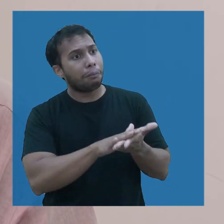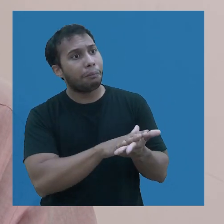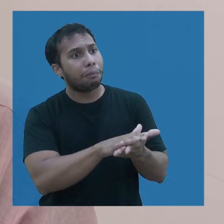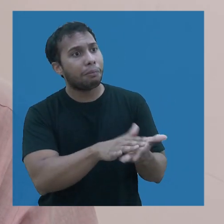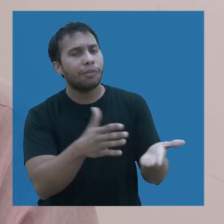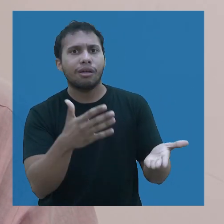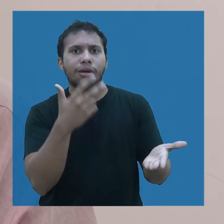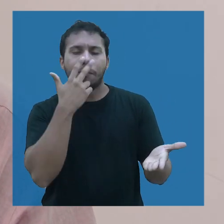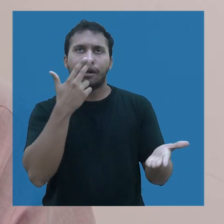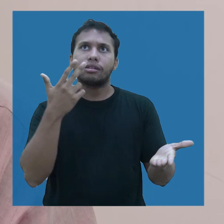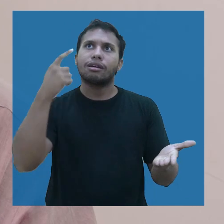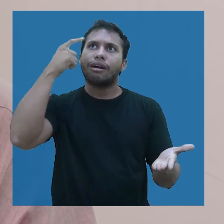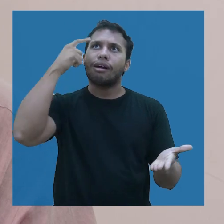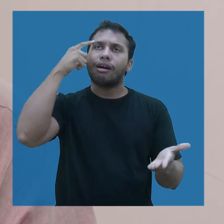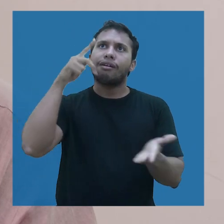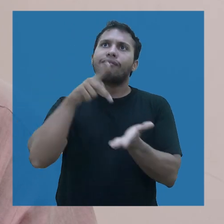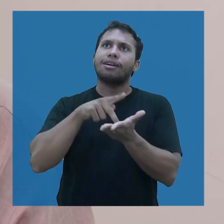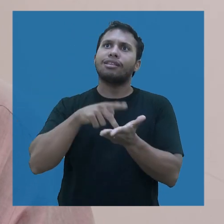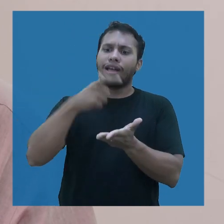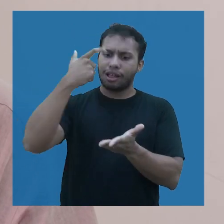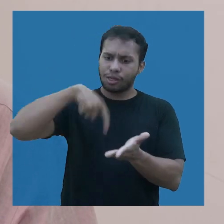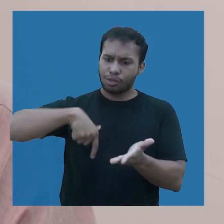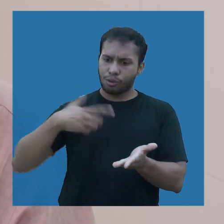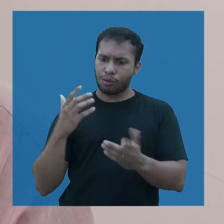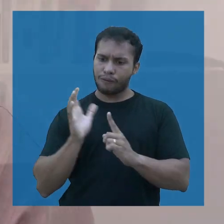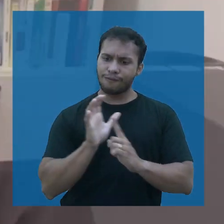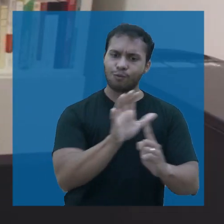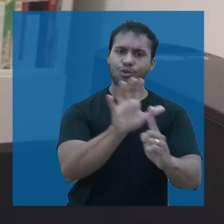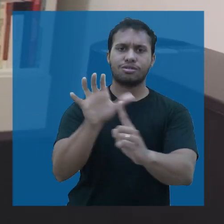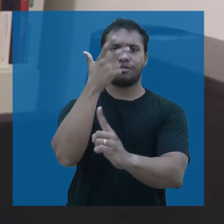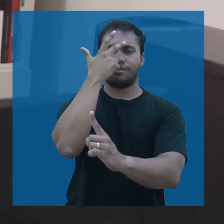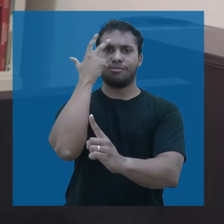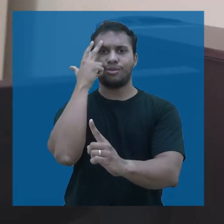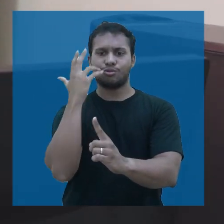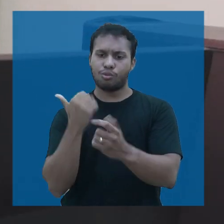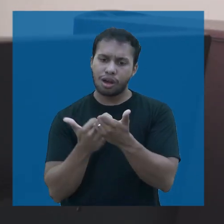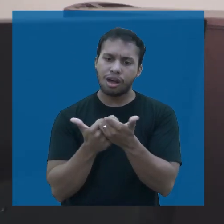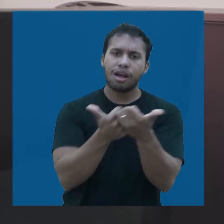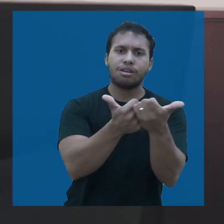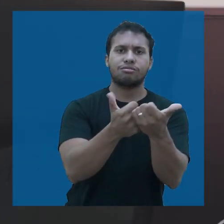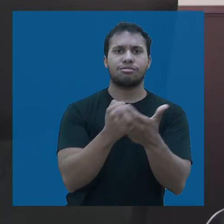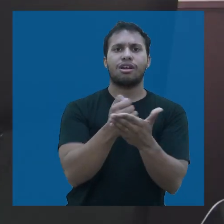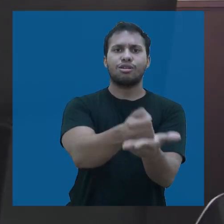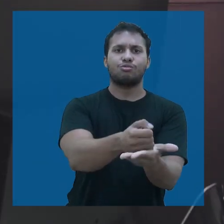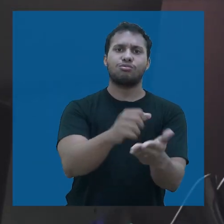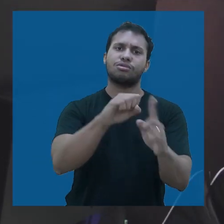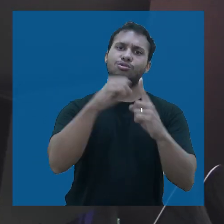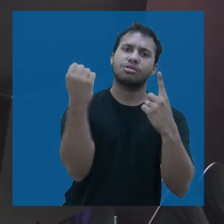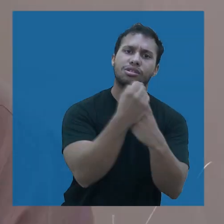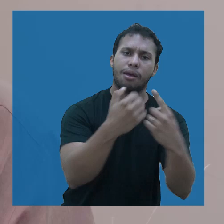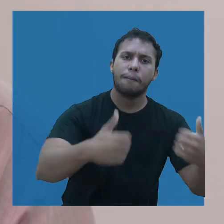quanto foi importante a nossa participação na vida deles e quanto isso contribui para uma